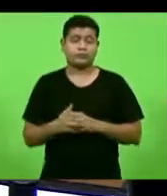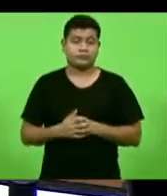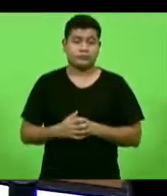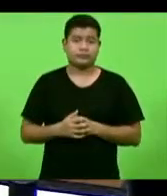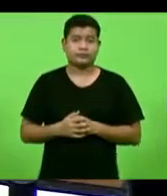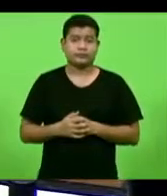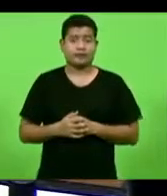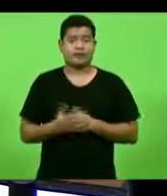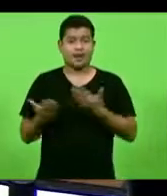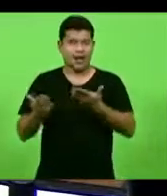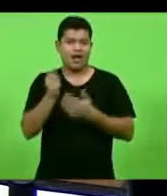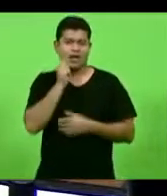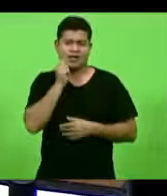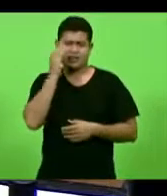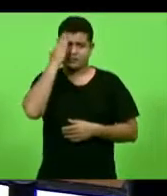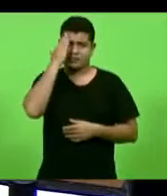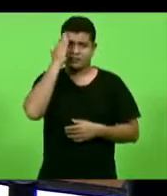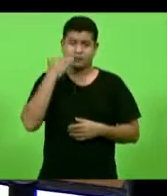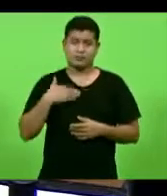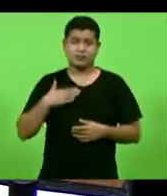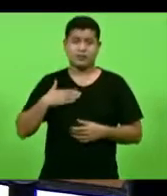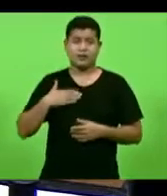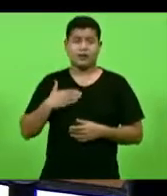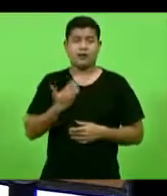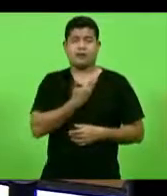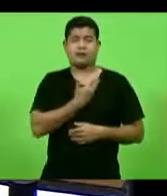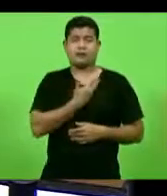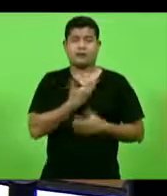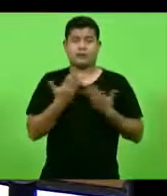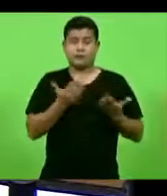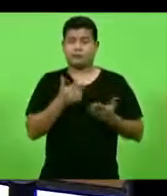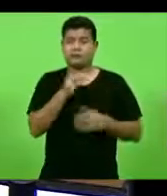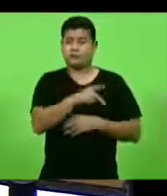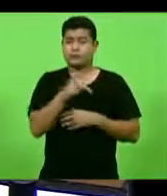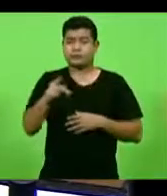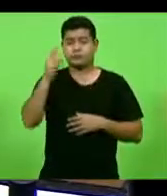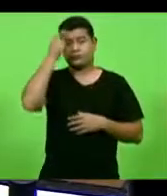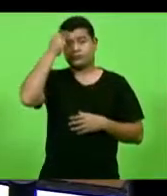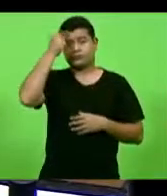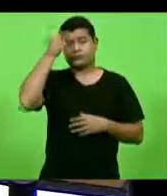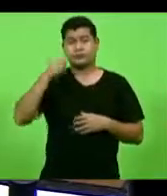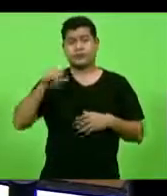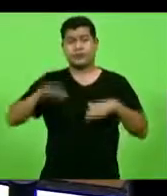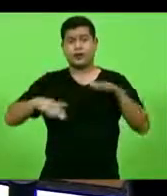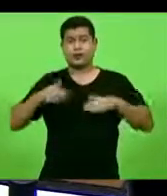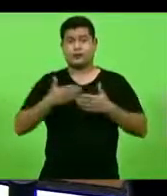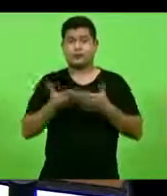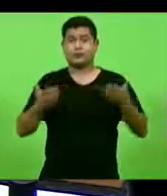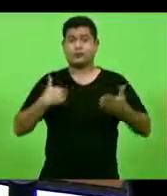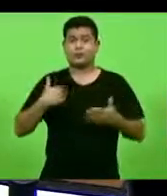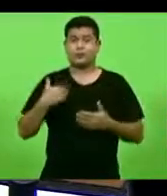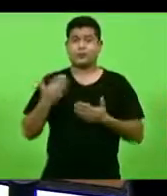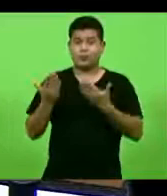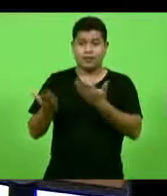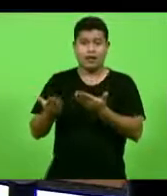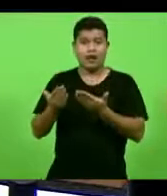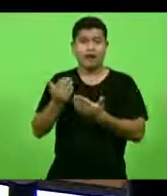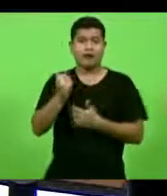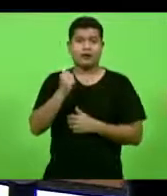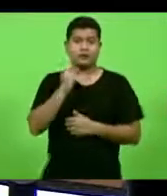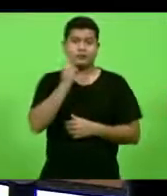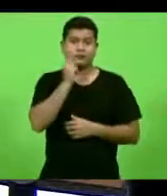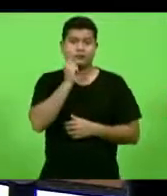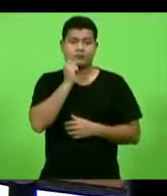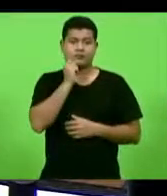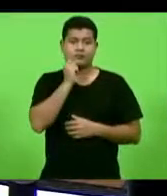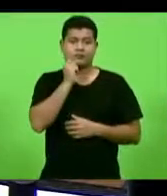Meu companheiro é professor universitário e ele falava do que muitas vezes você pega um aluno, né? E